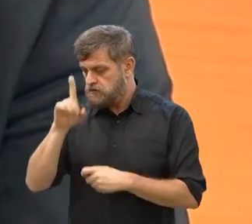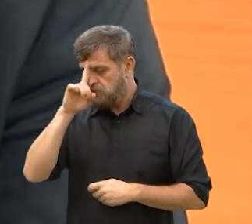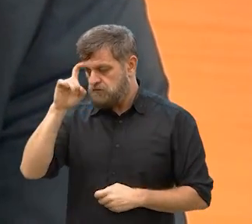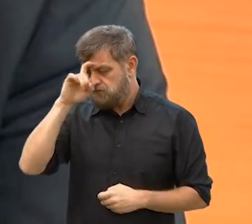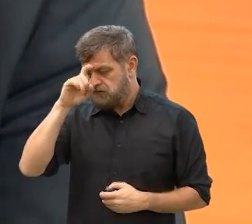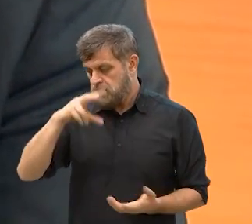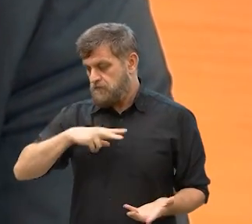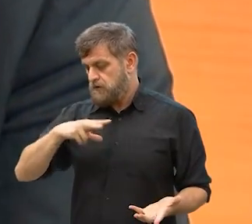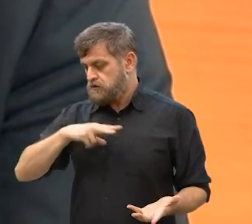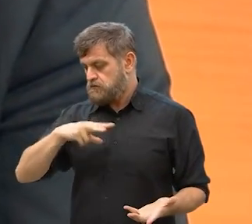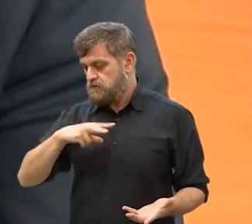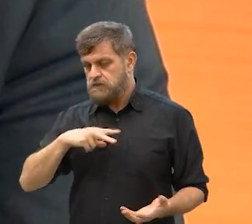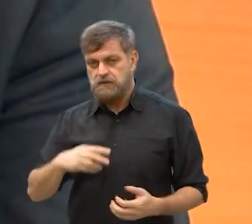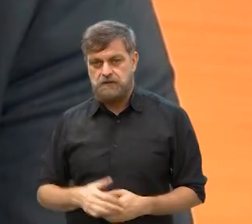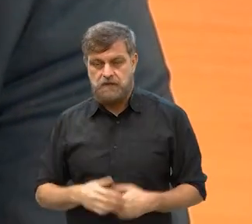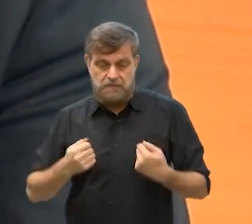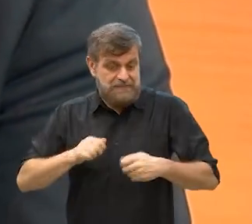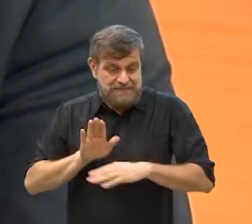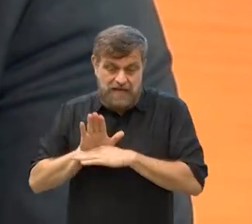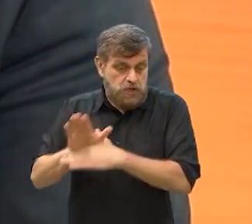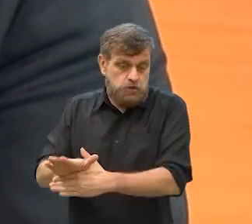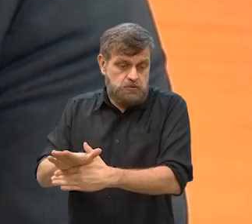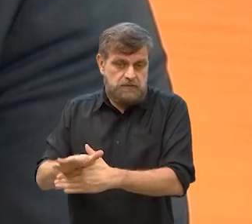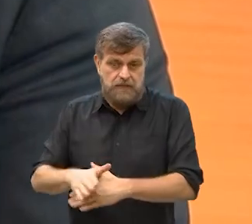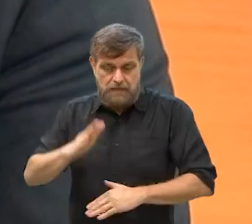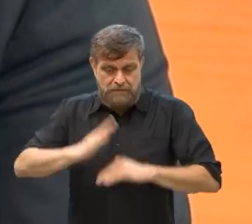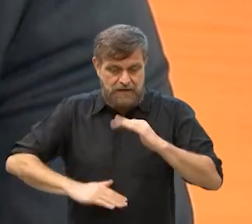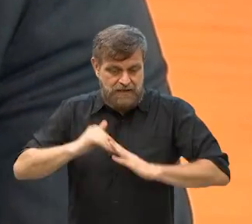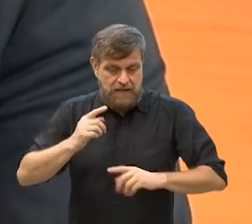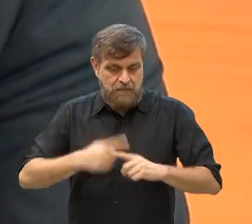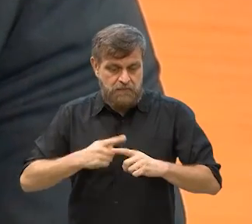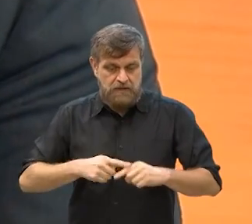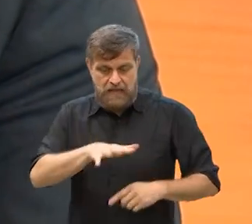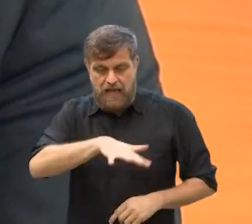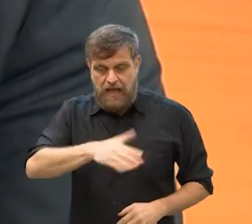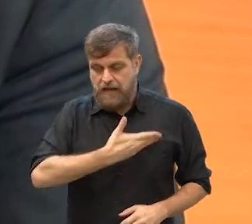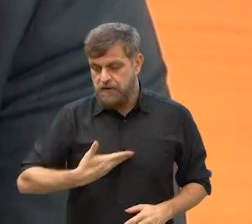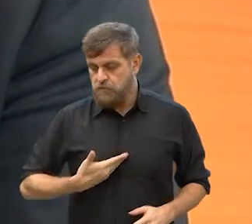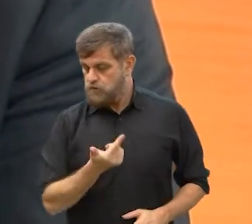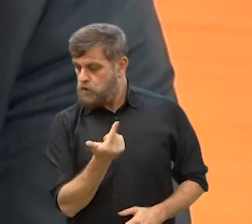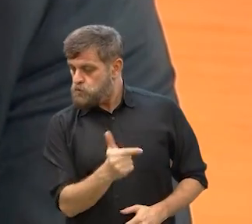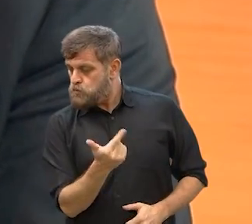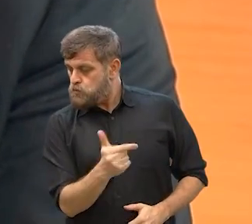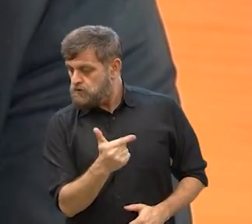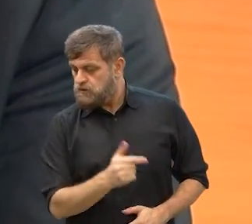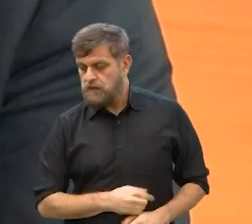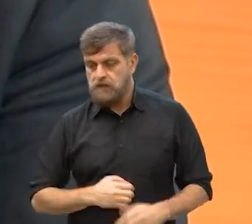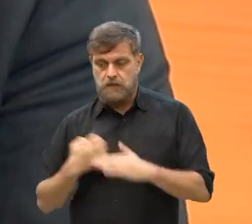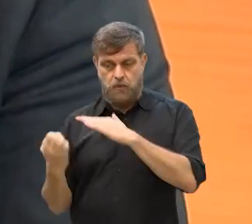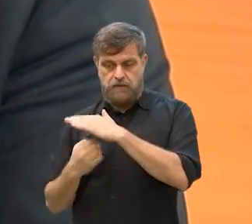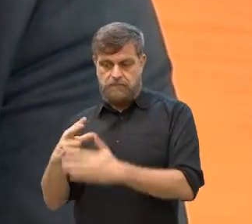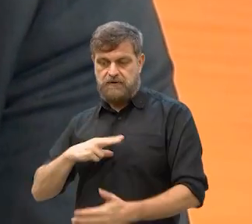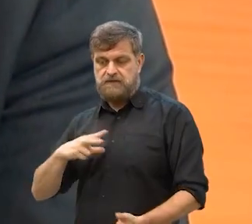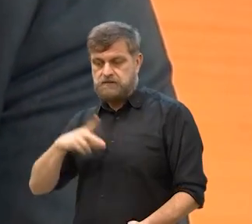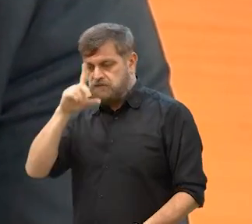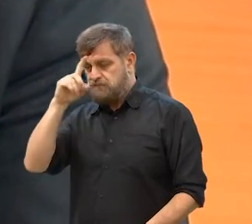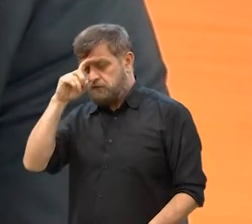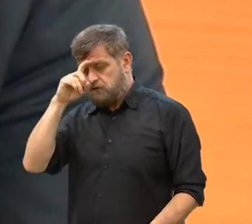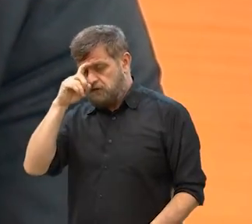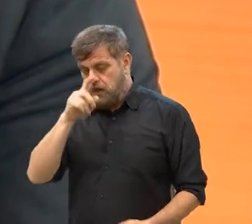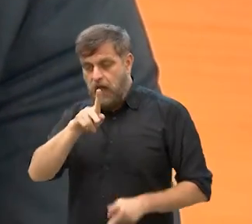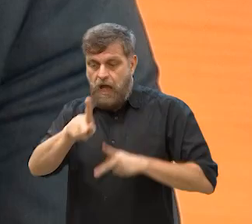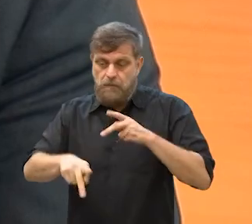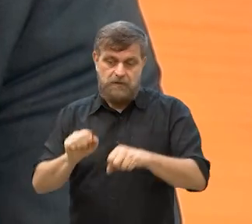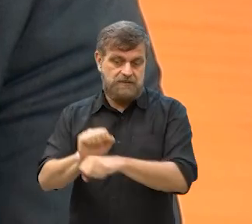hospitais particulares, na expectativa de ajudar, já que é uma deficiência do município? A verdade é que a população precisa